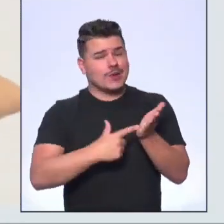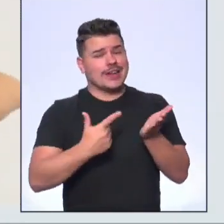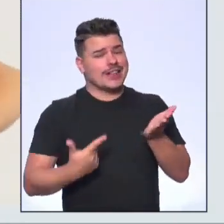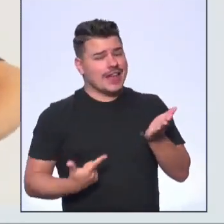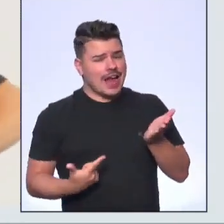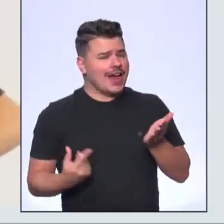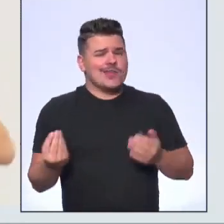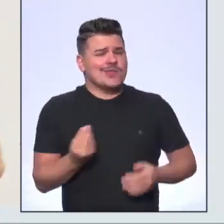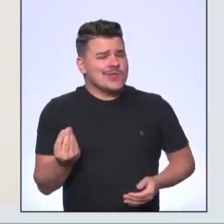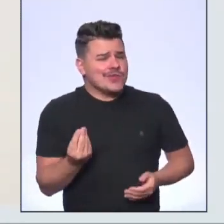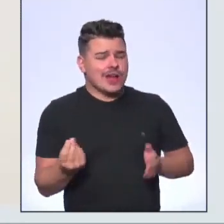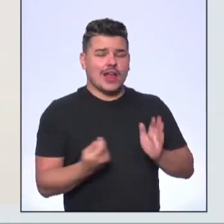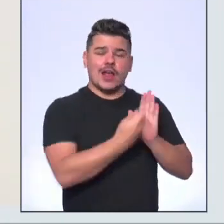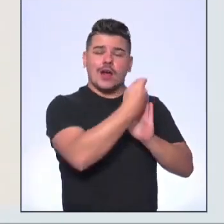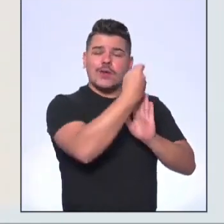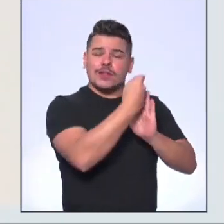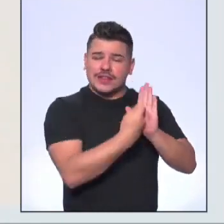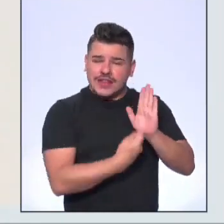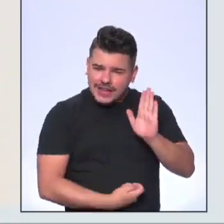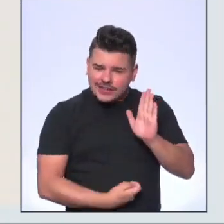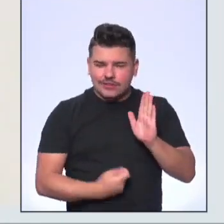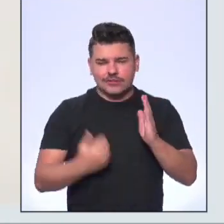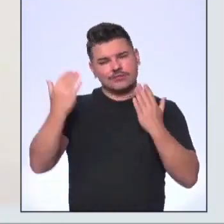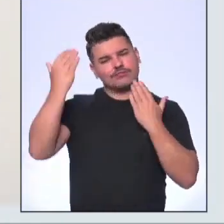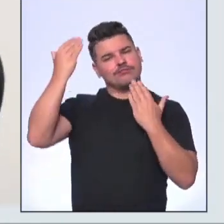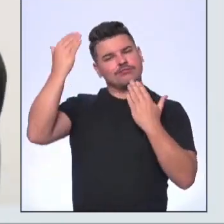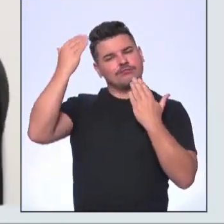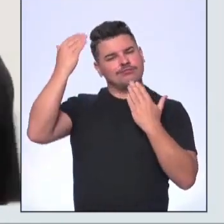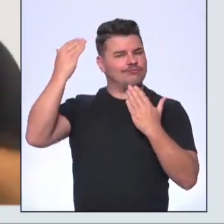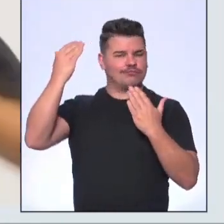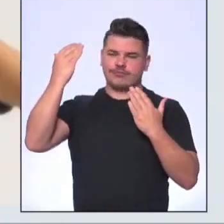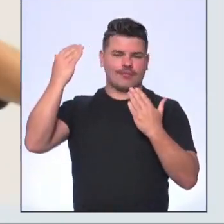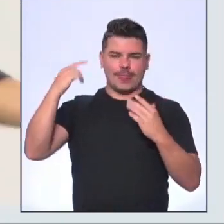ele é um texto fictício. Ele